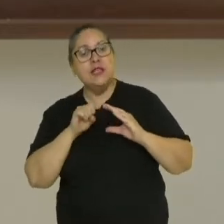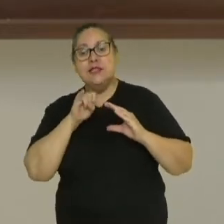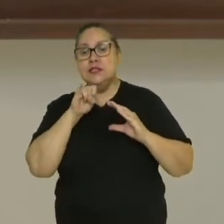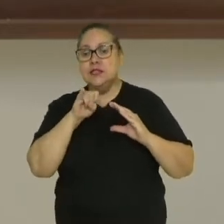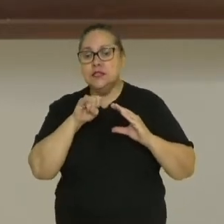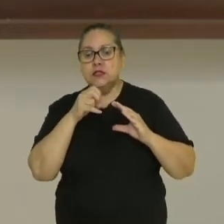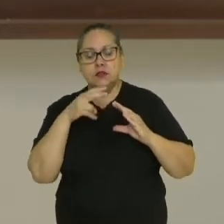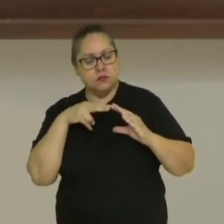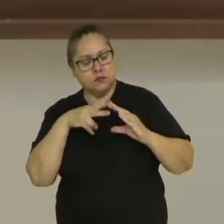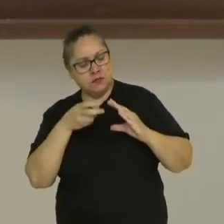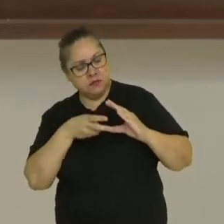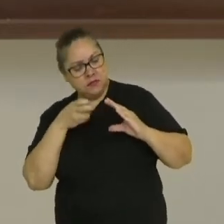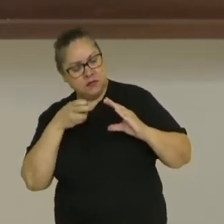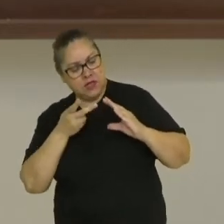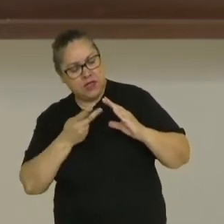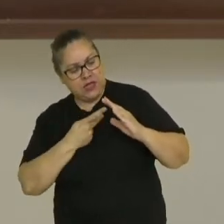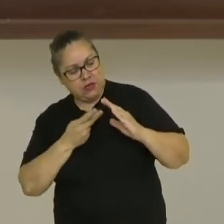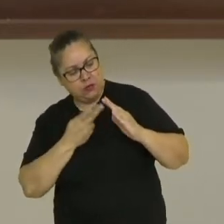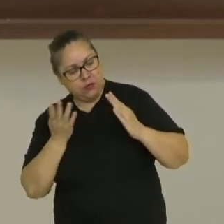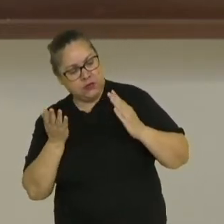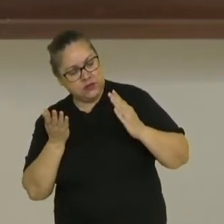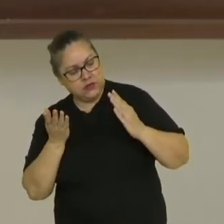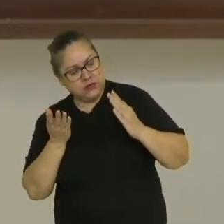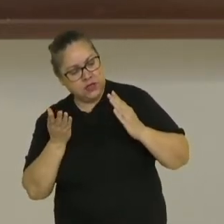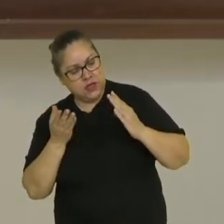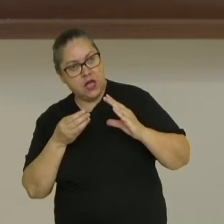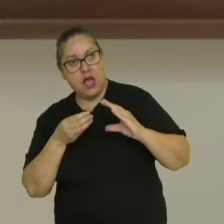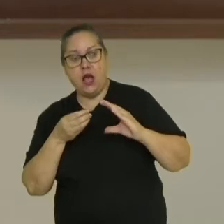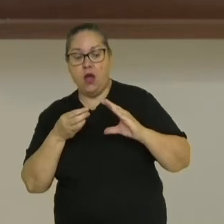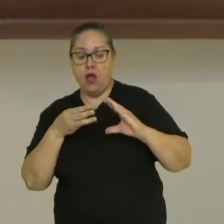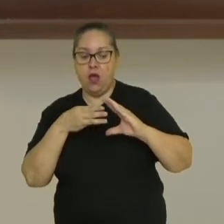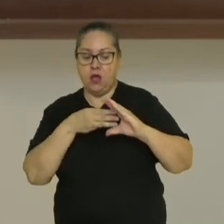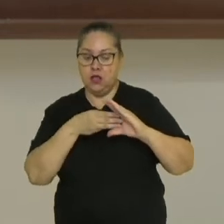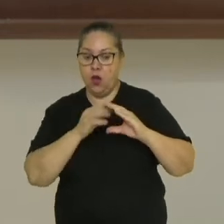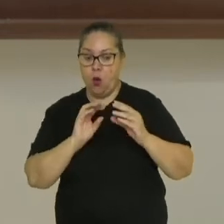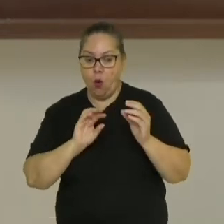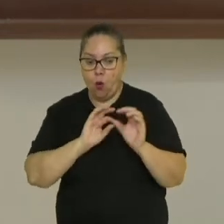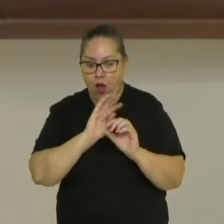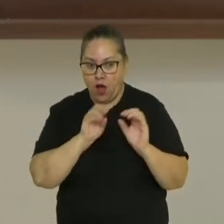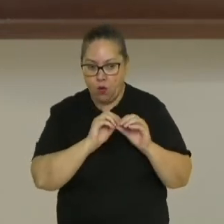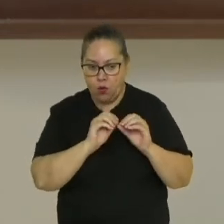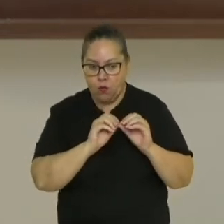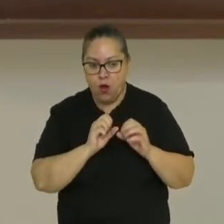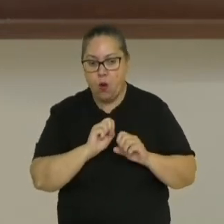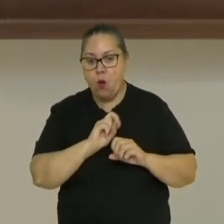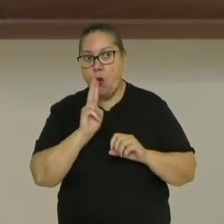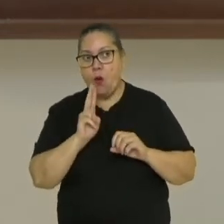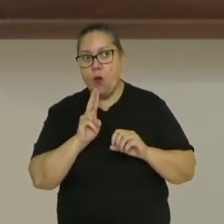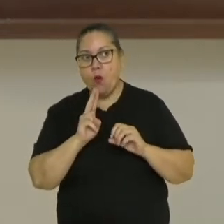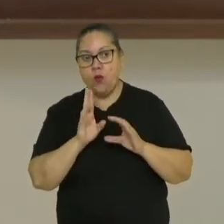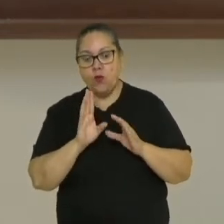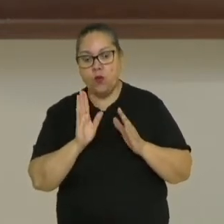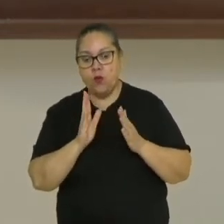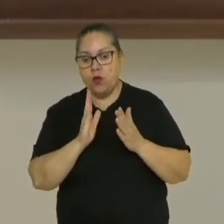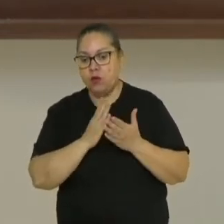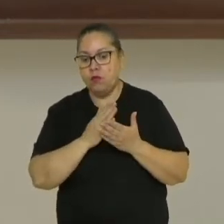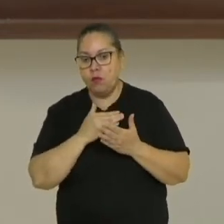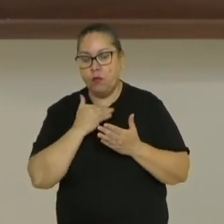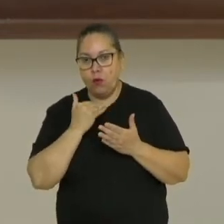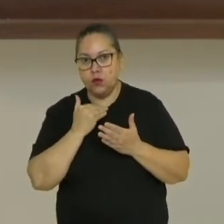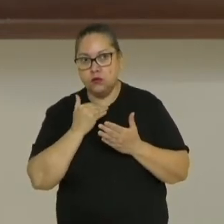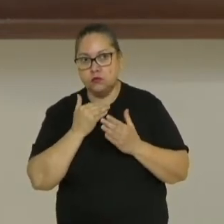eles detectarem algum erro, essa célula vai ou arruma aquele erro, ou então eles fazem a morte programada,